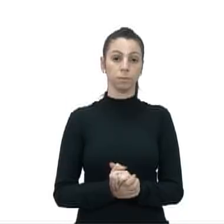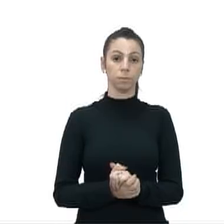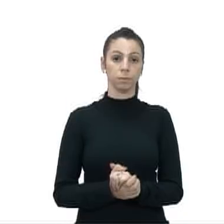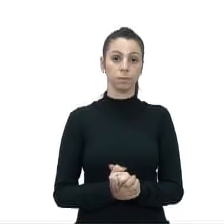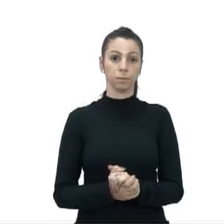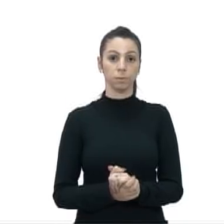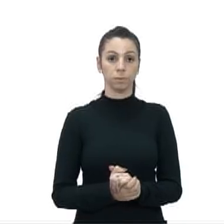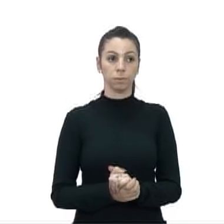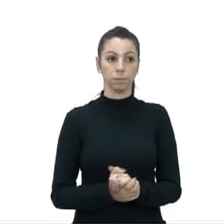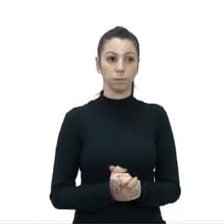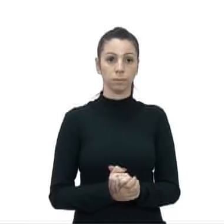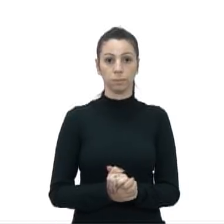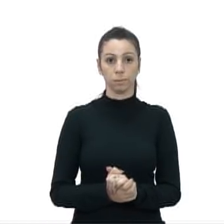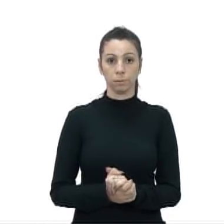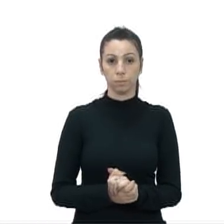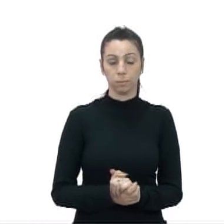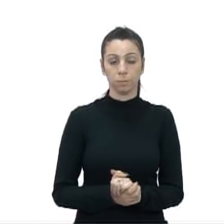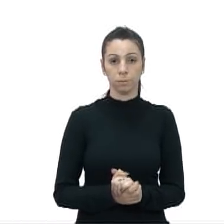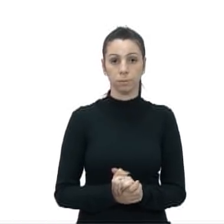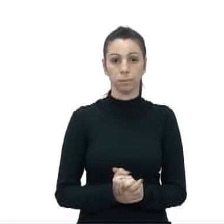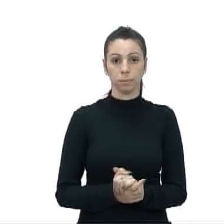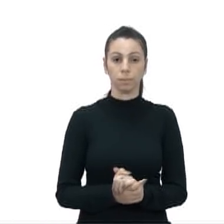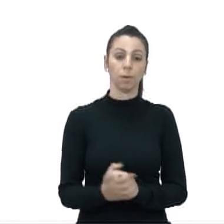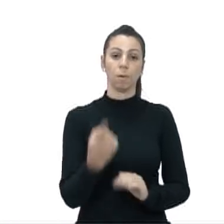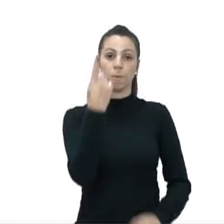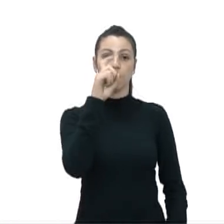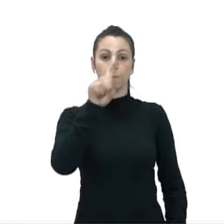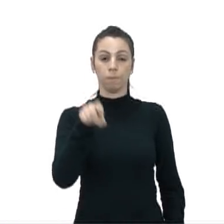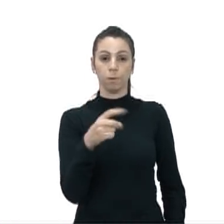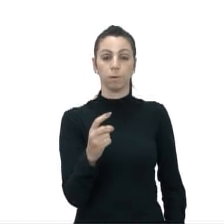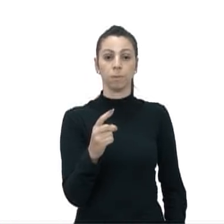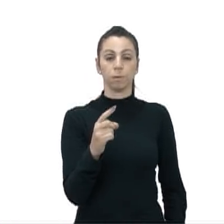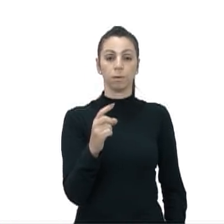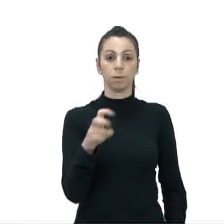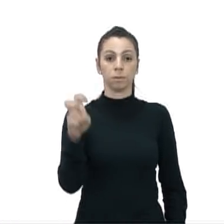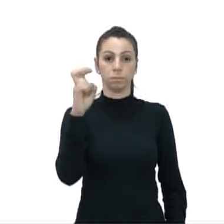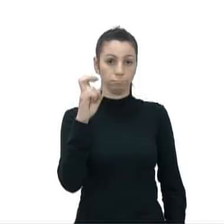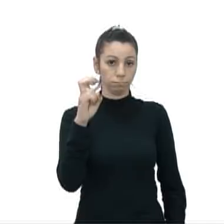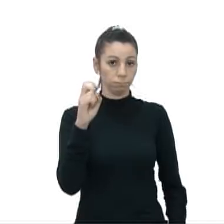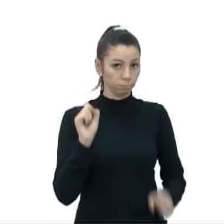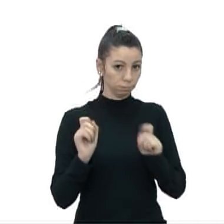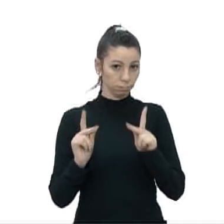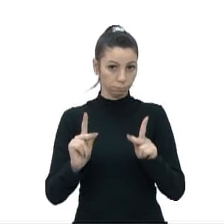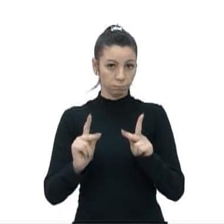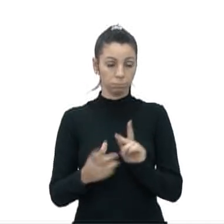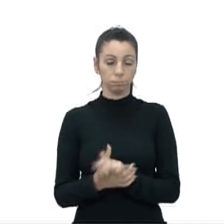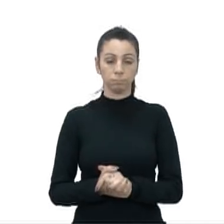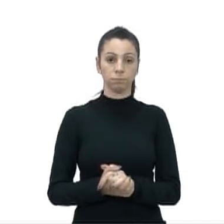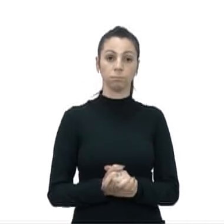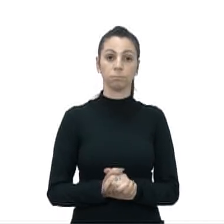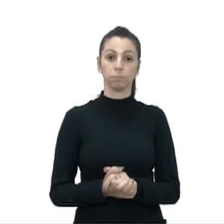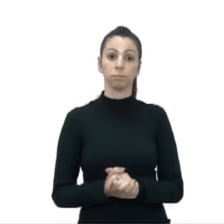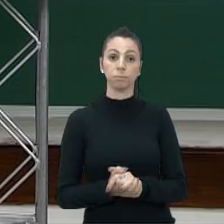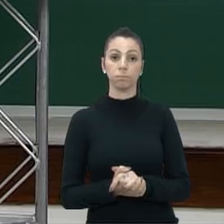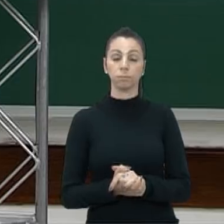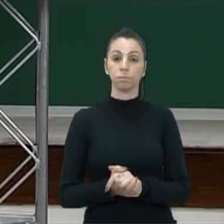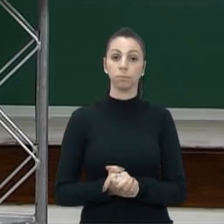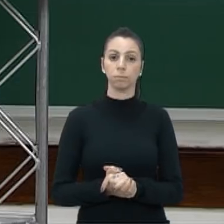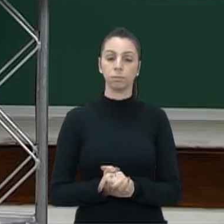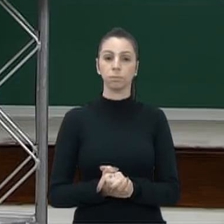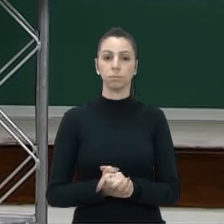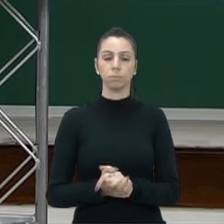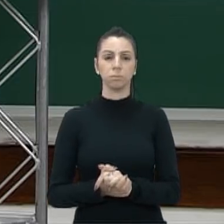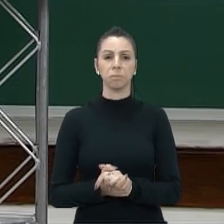lado, vai dar 1,5, certo? E agora, para que lado que esse